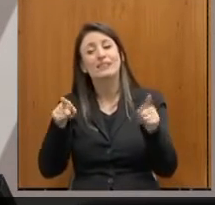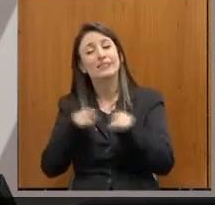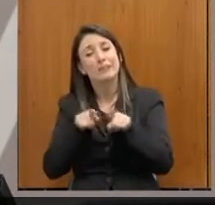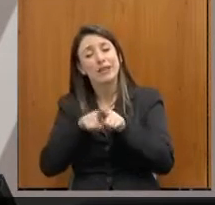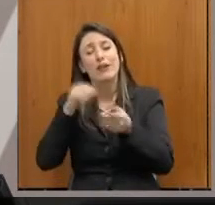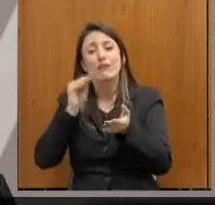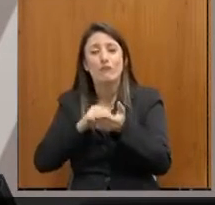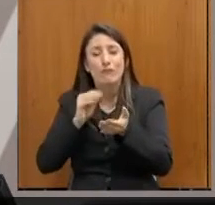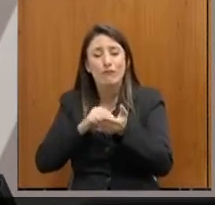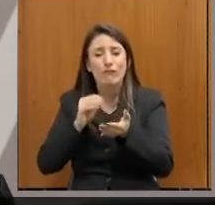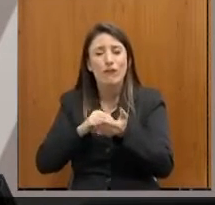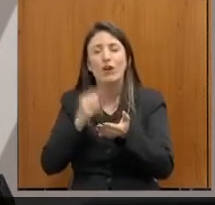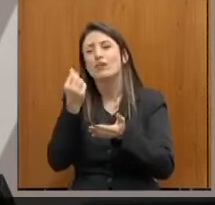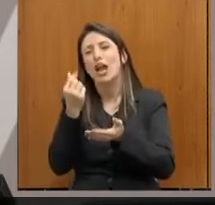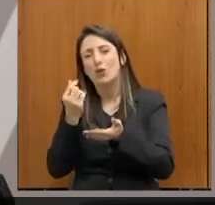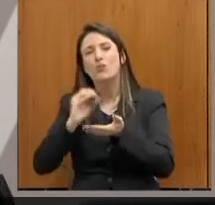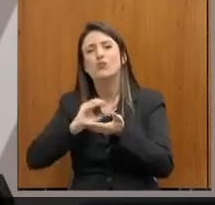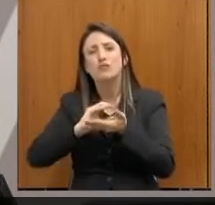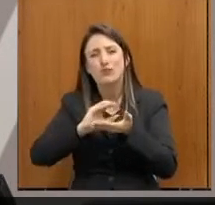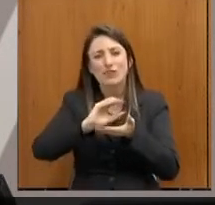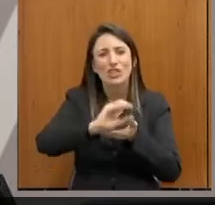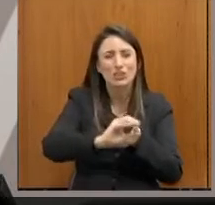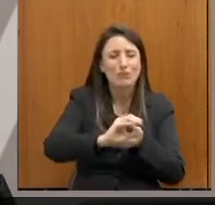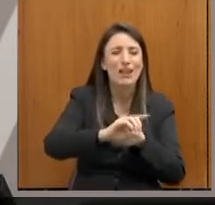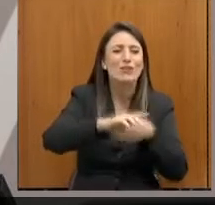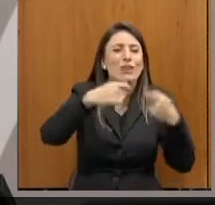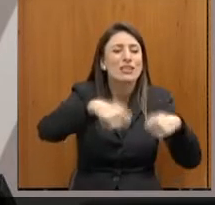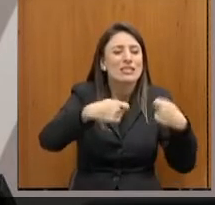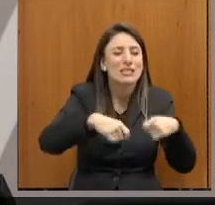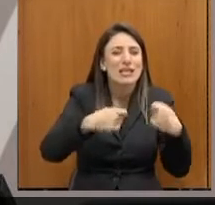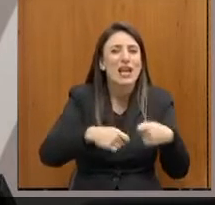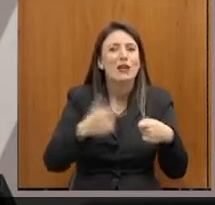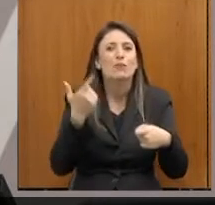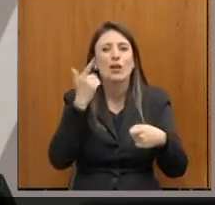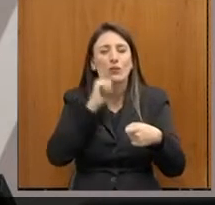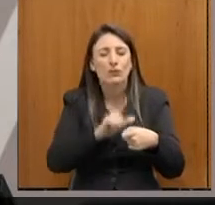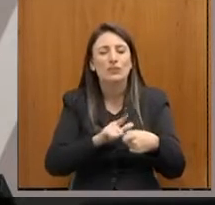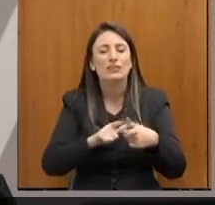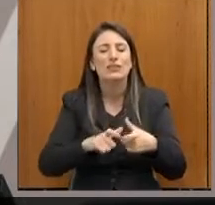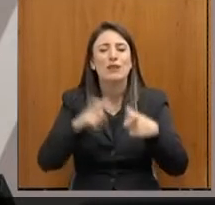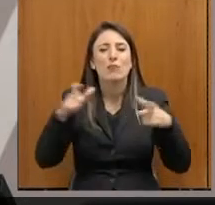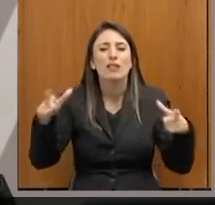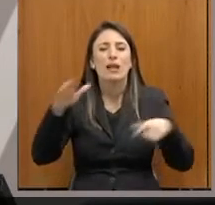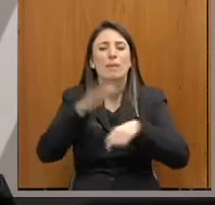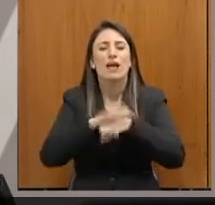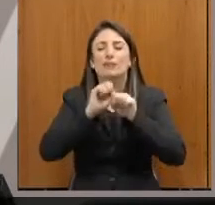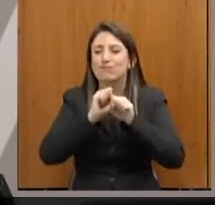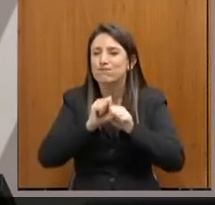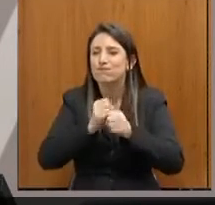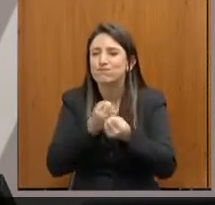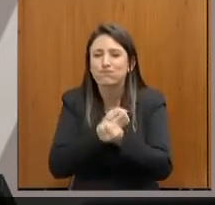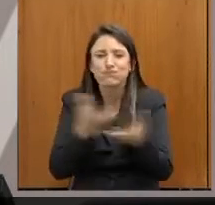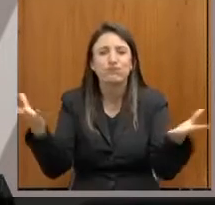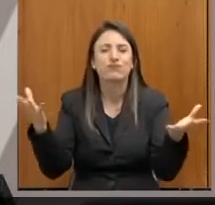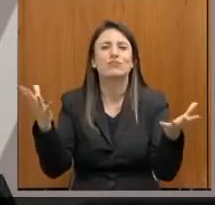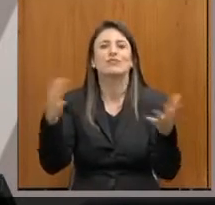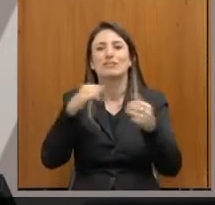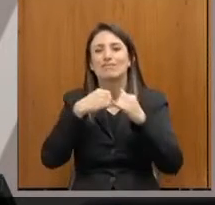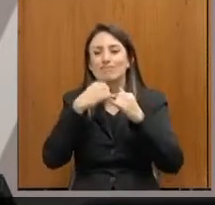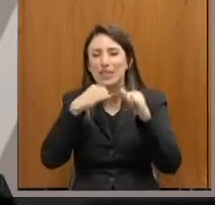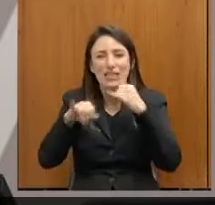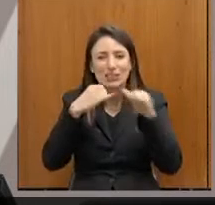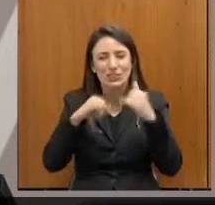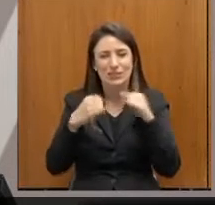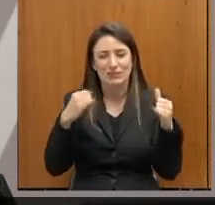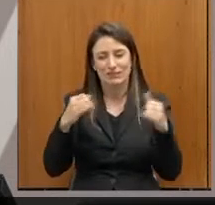infelizmente para os investimentos necessários à expansão da geração e da distribuição tal qual desejado porém